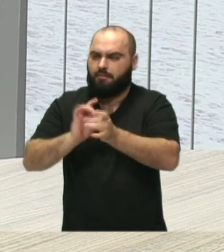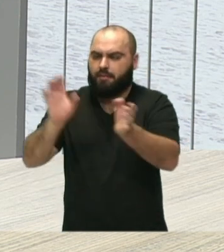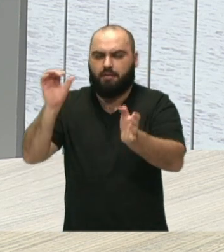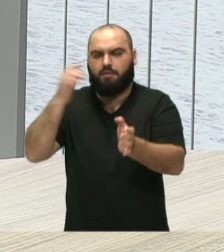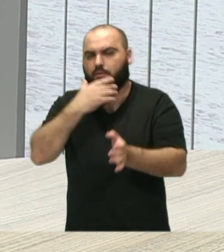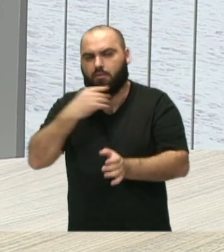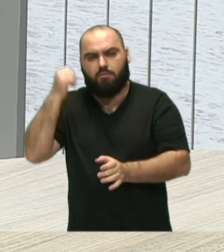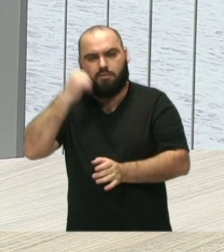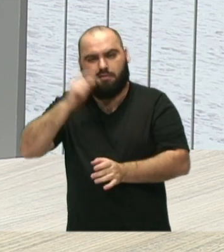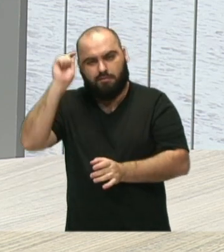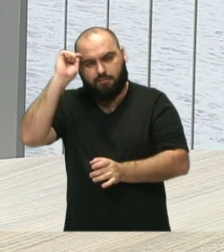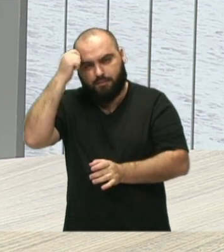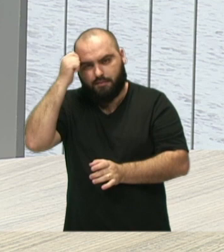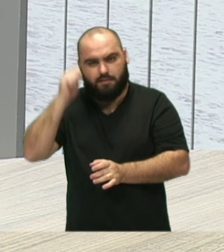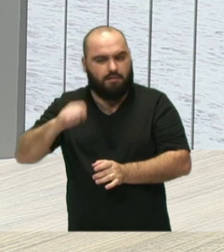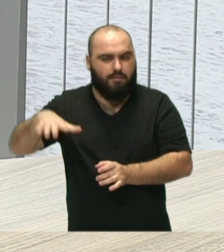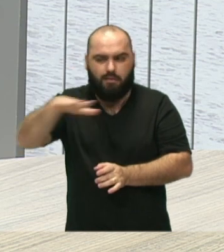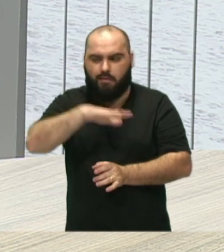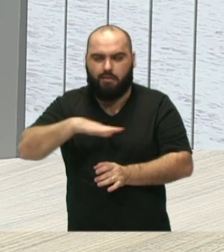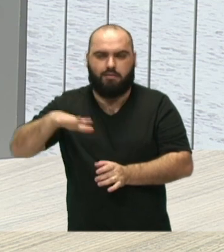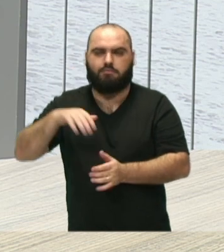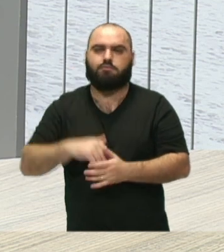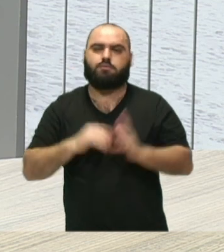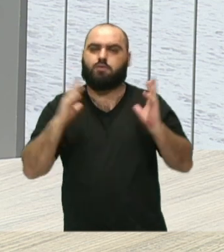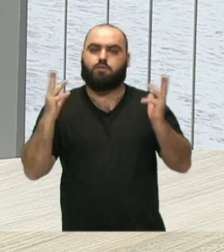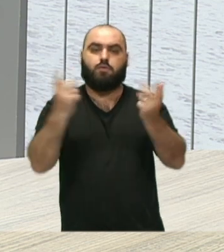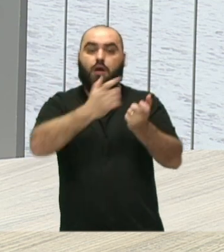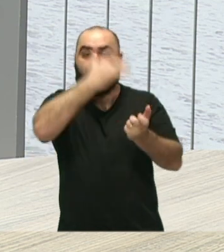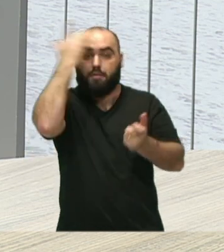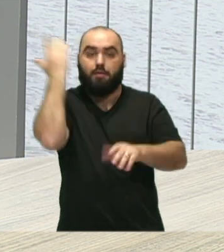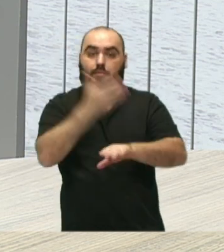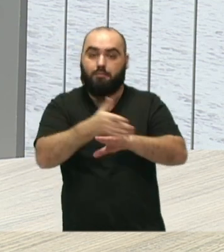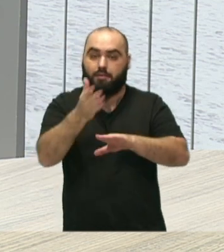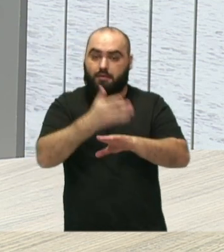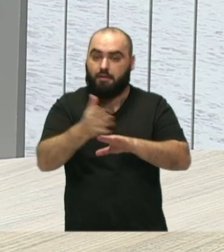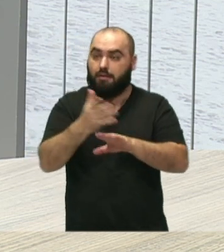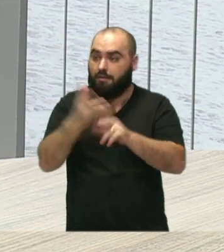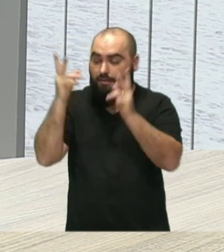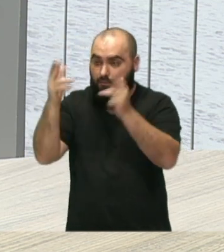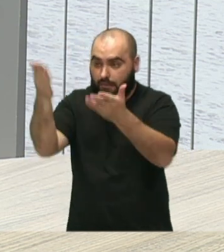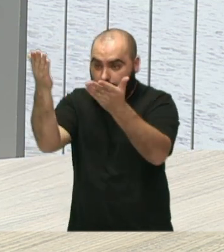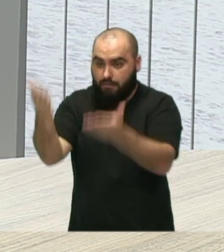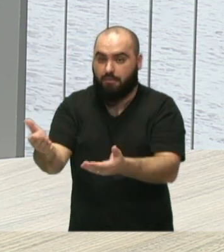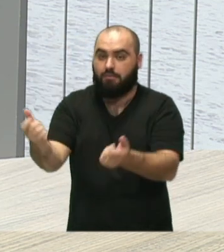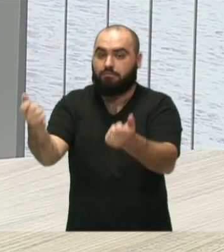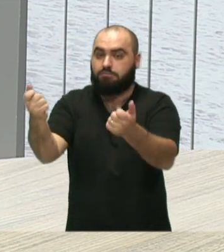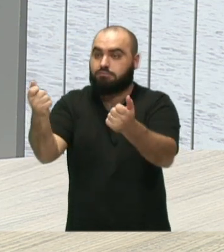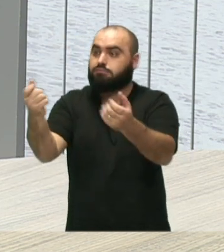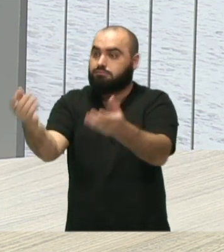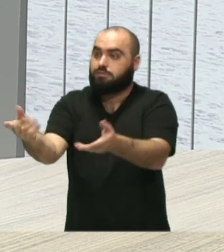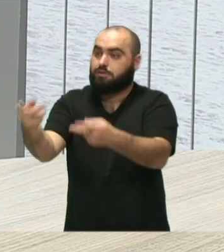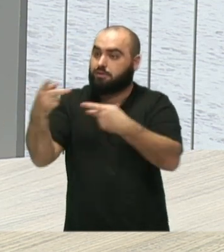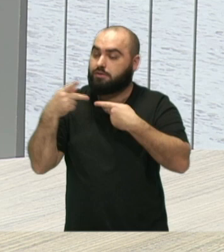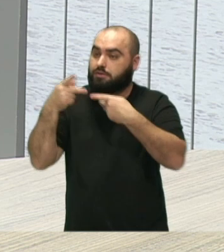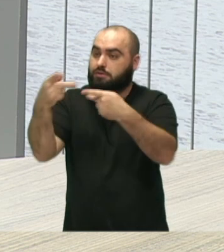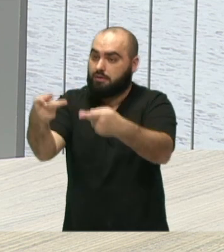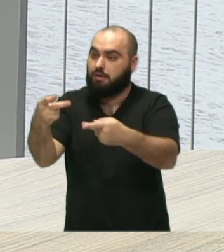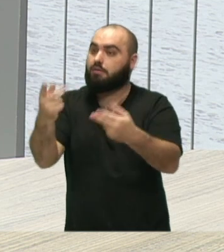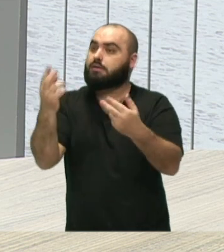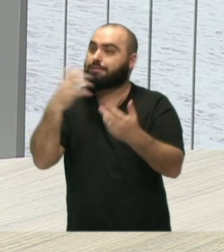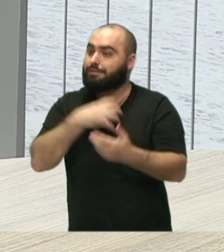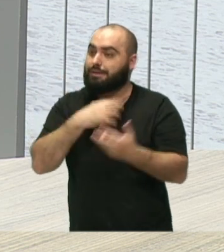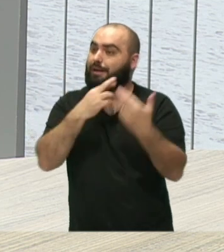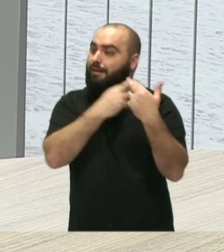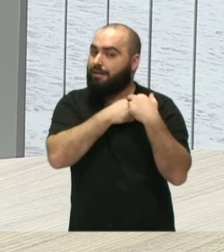as instâncias e âmbitos. Agradeço a todas as pessoas brancas que, como vocês, nos abrem espaço e se sentem corresponsáveis por essa